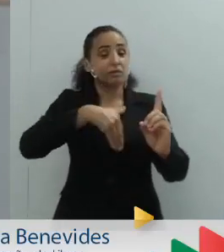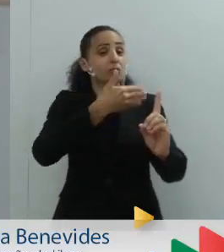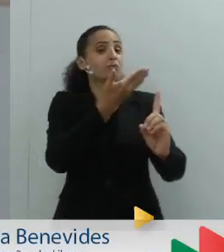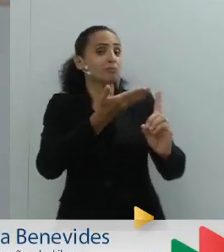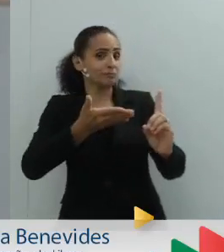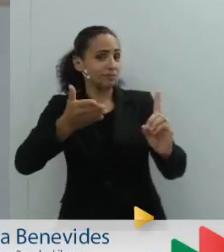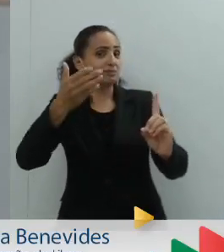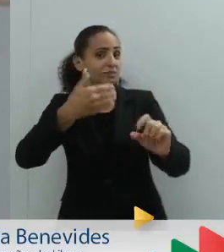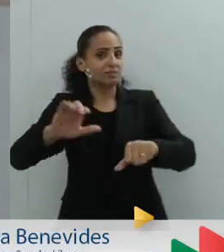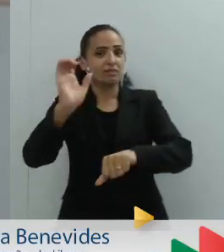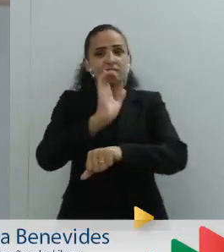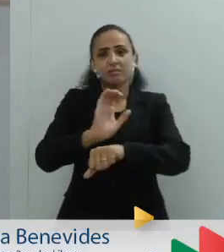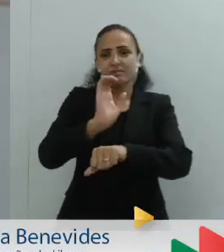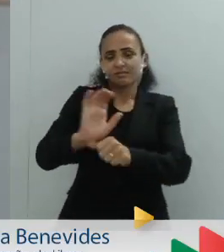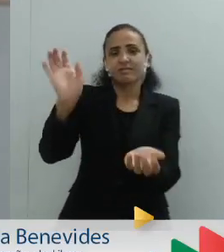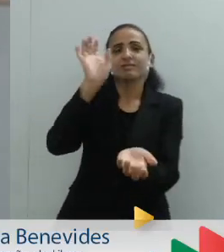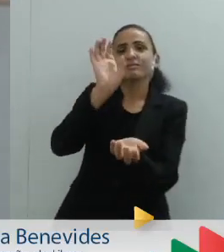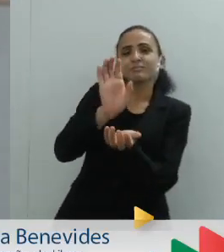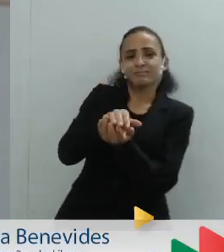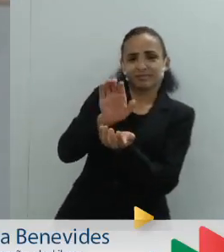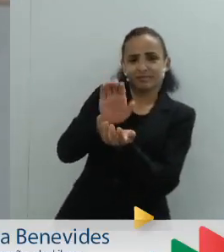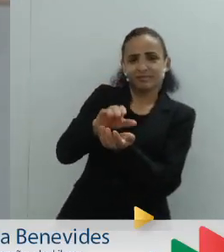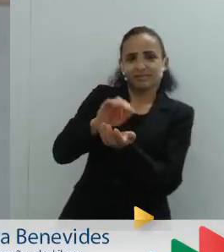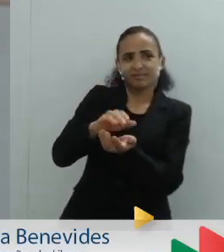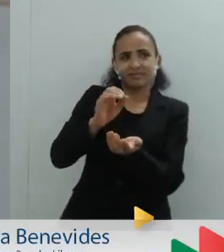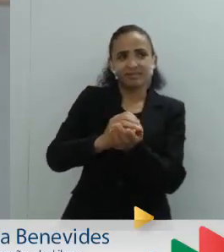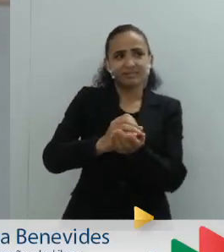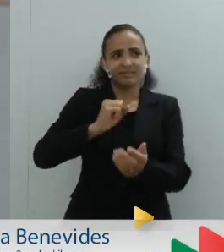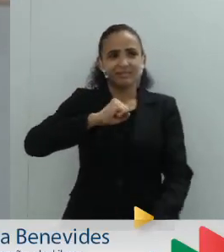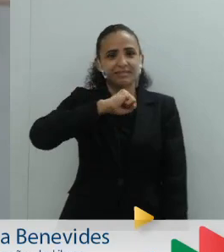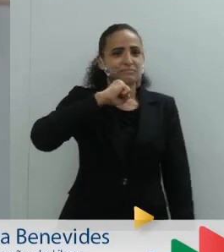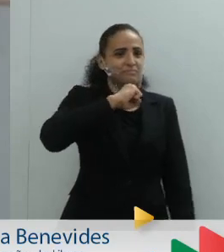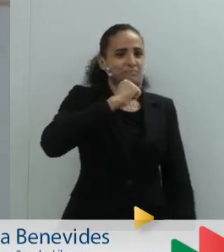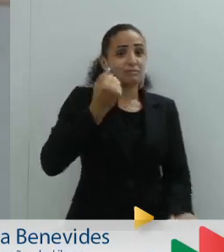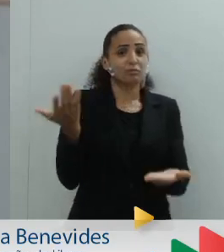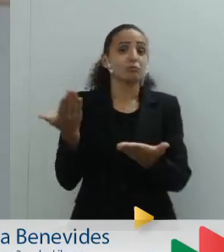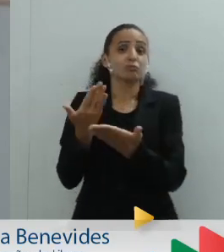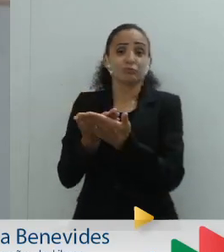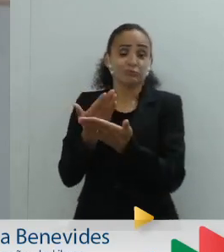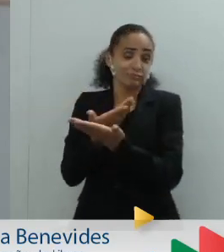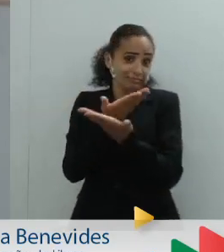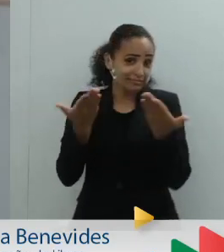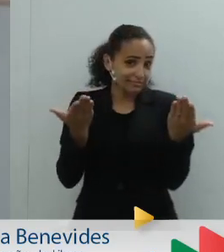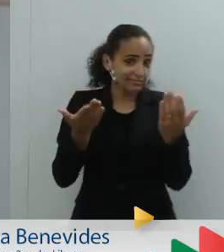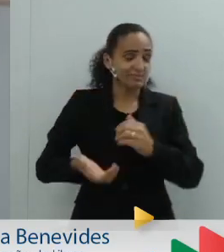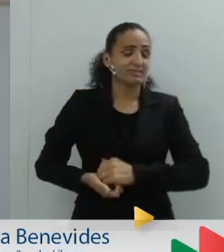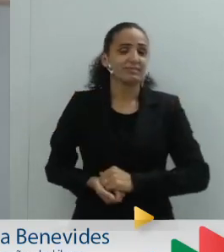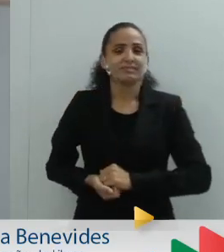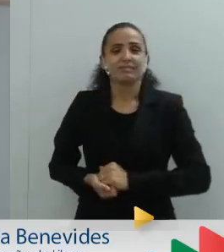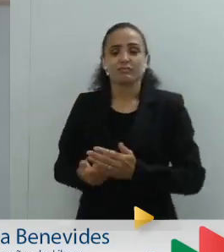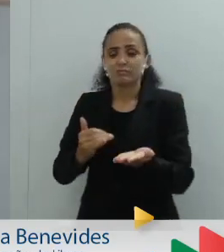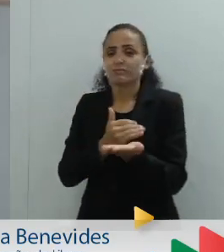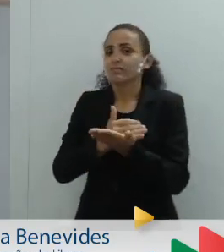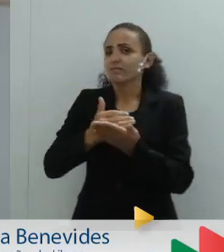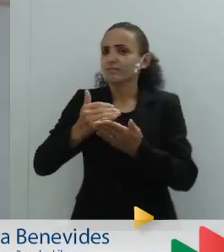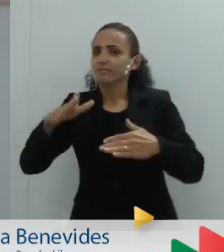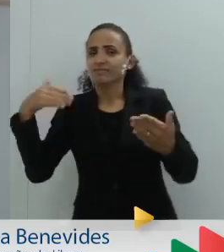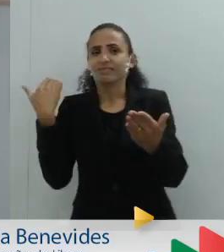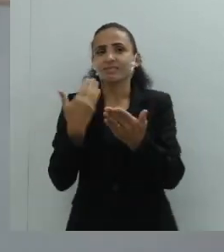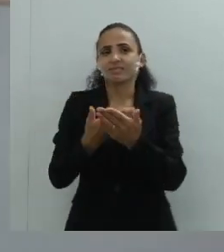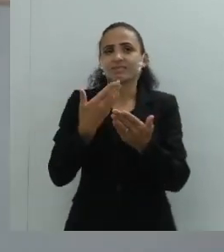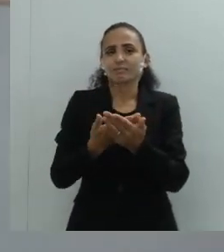essa homenagem, né, ao nosso estado. Tá aqui, ó, na pele. Então vamos começar essa aula